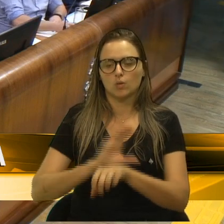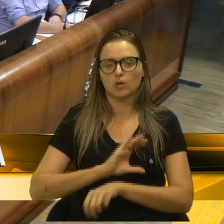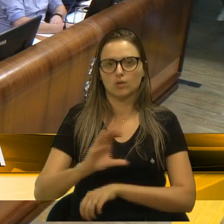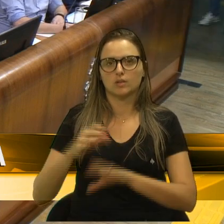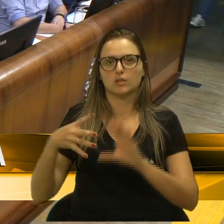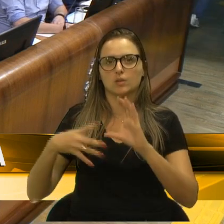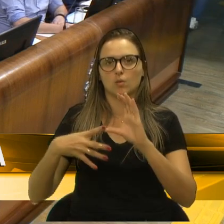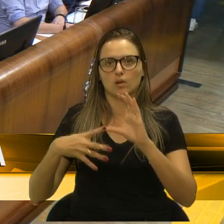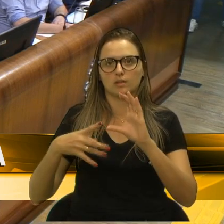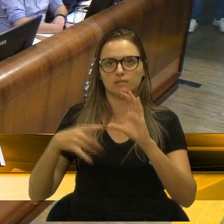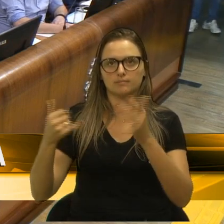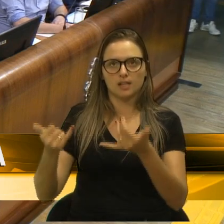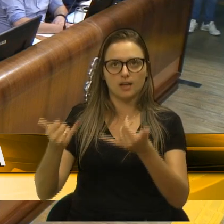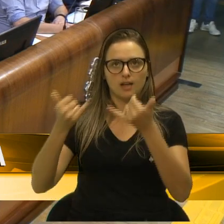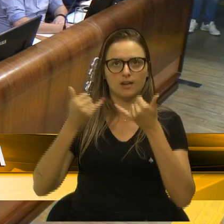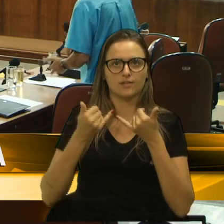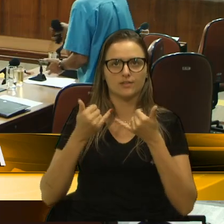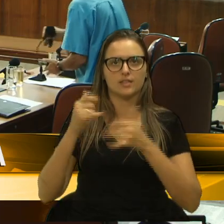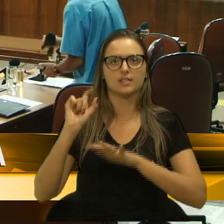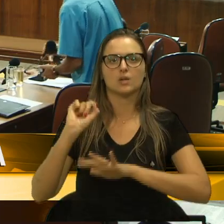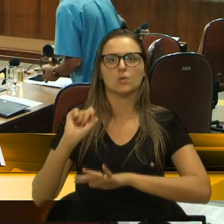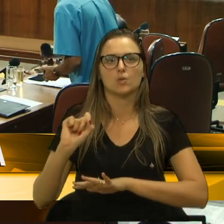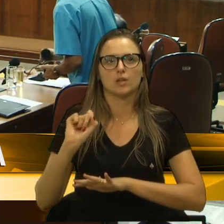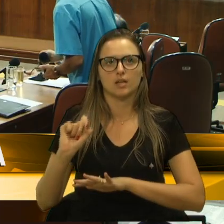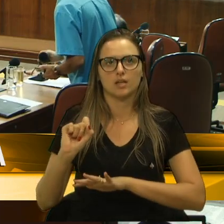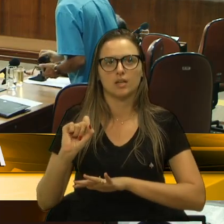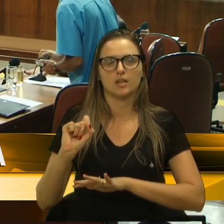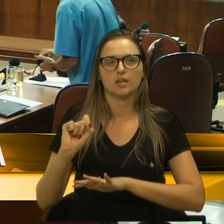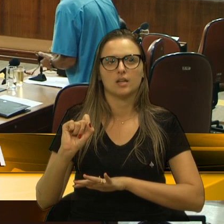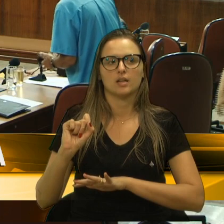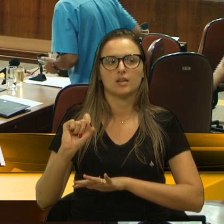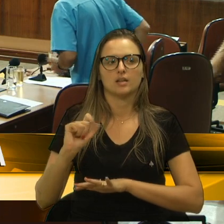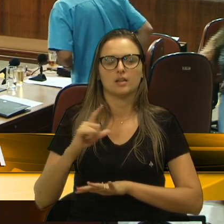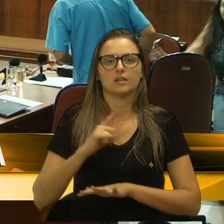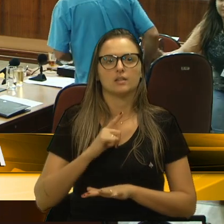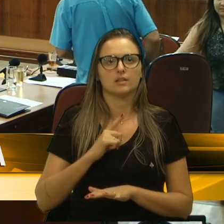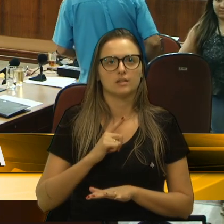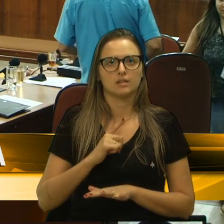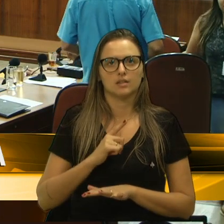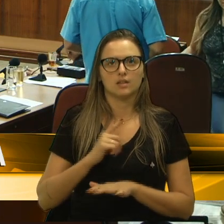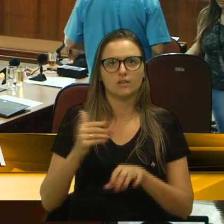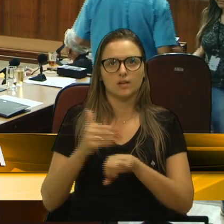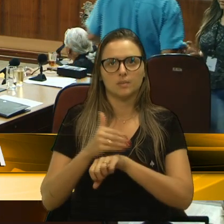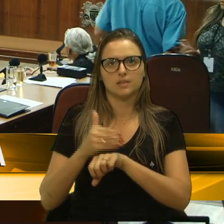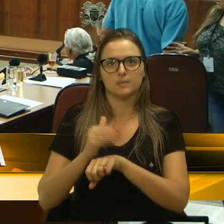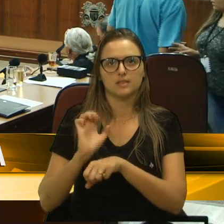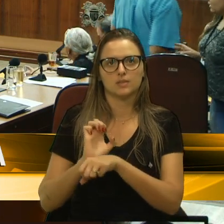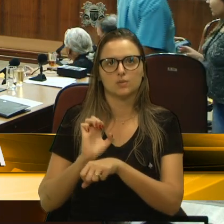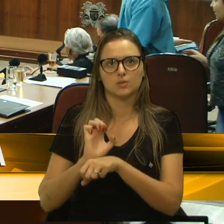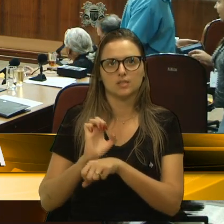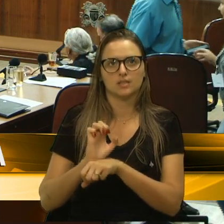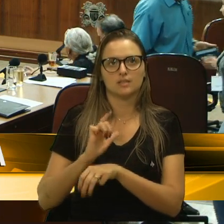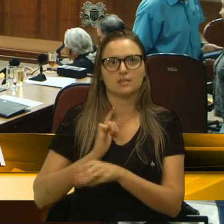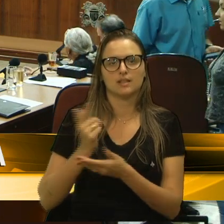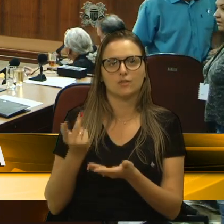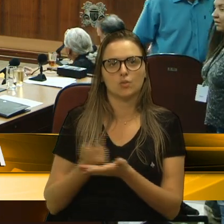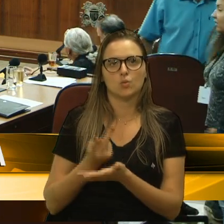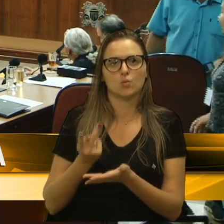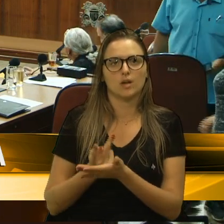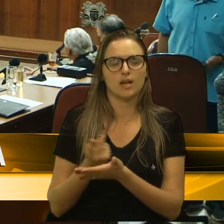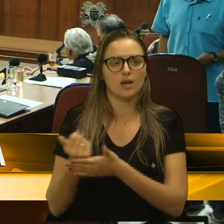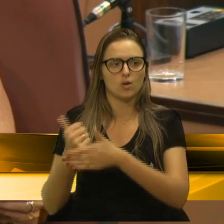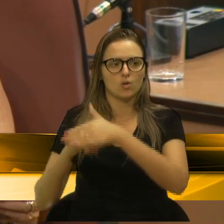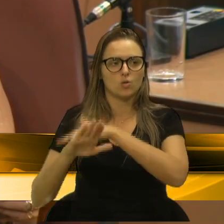o que ela coloca aqui, então, né? Que o Fundo de Participação do Estado Houve um erro no